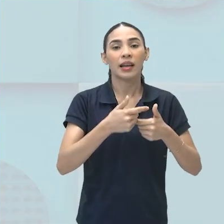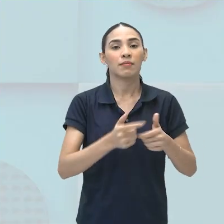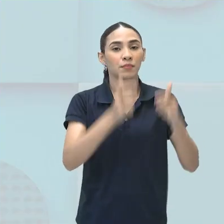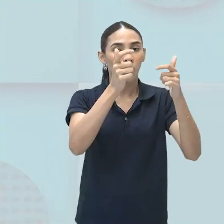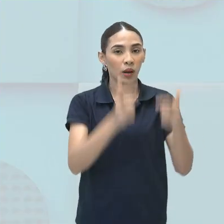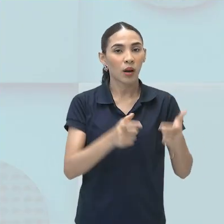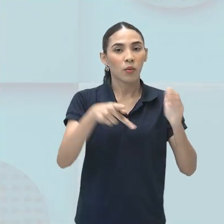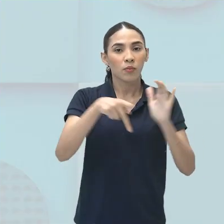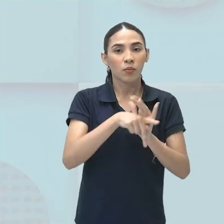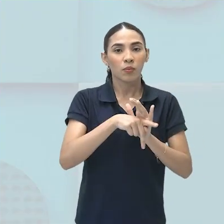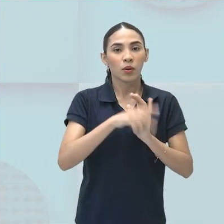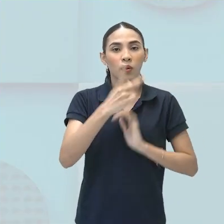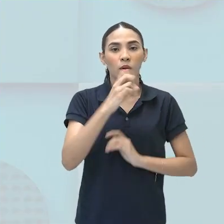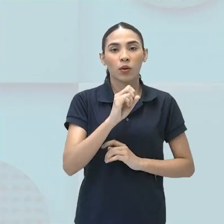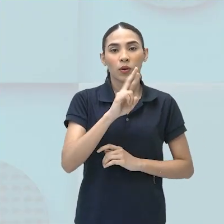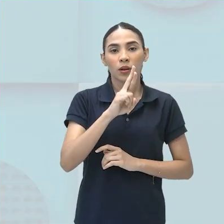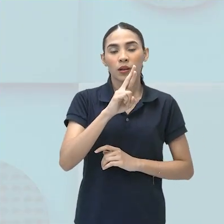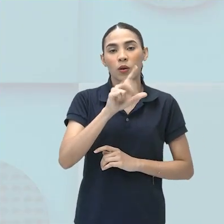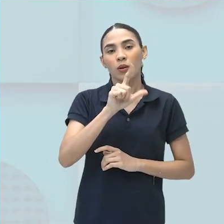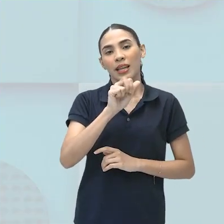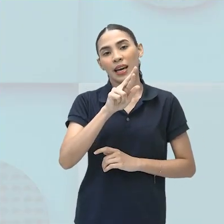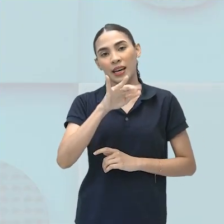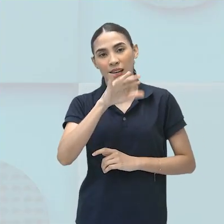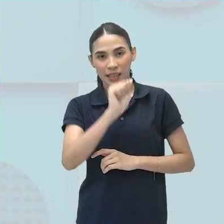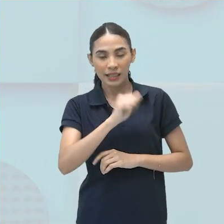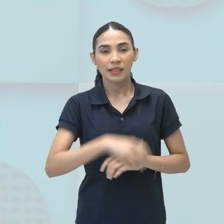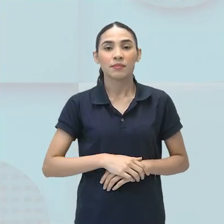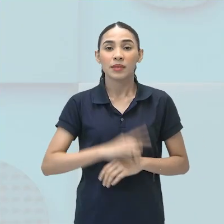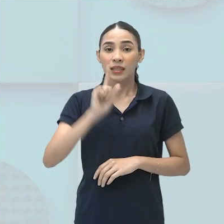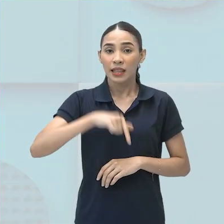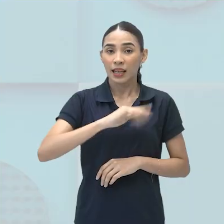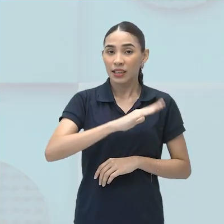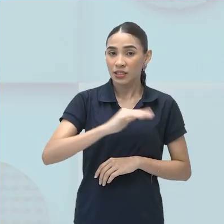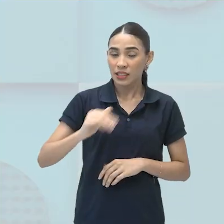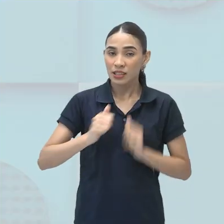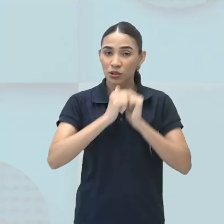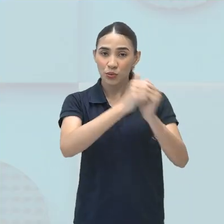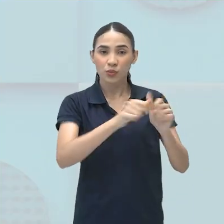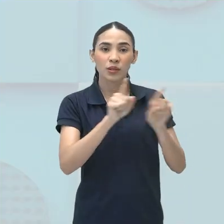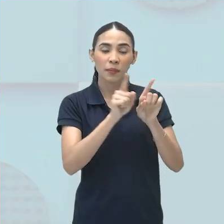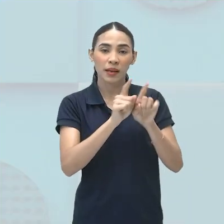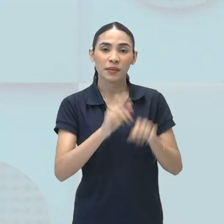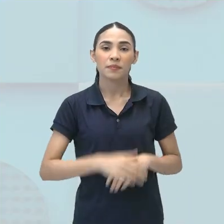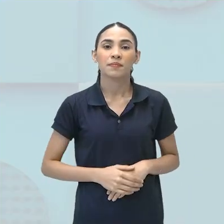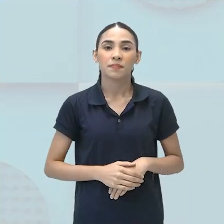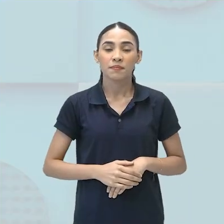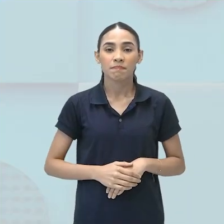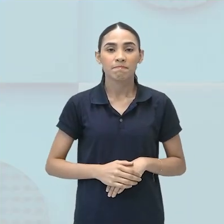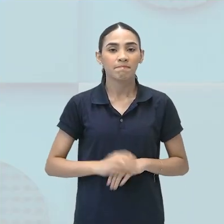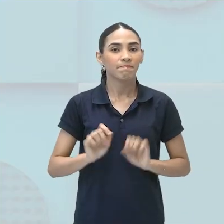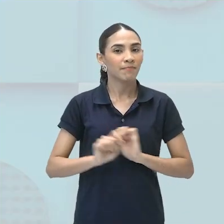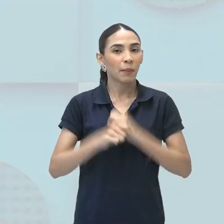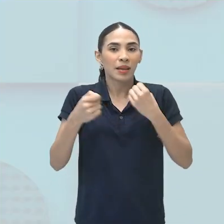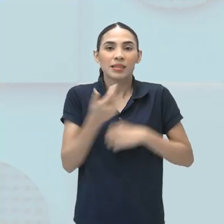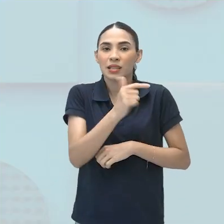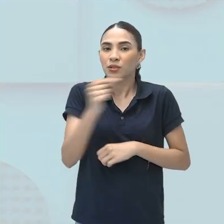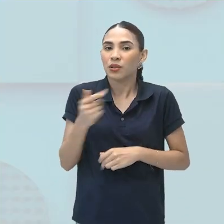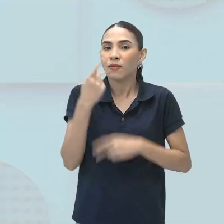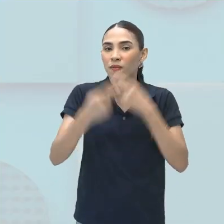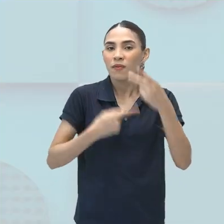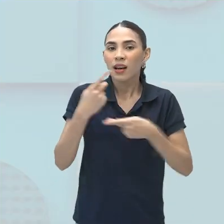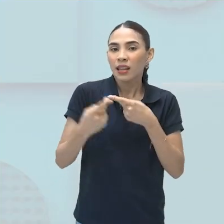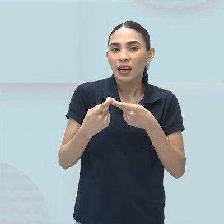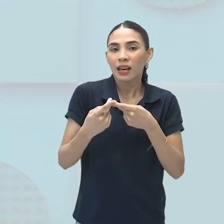recém-instalada Olaria Provincial. Suas crianças foram junto. Sou incapaz de dizer mais alguma